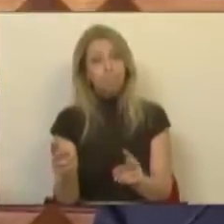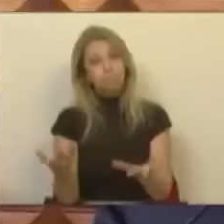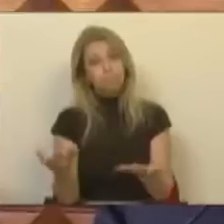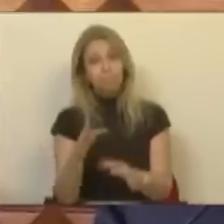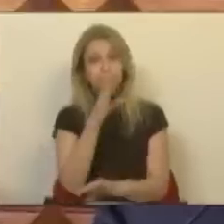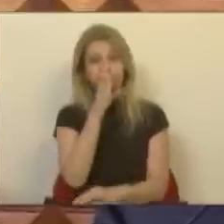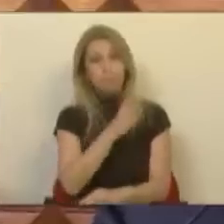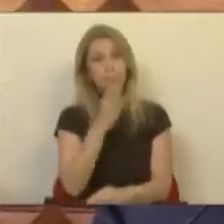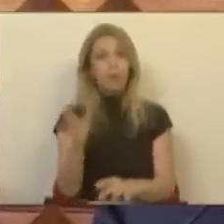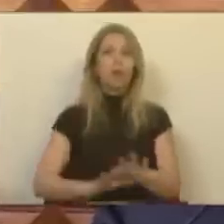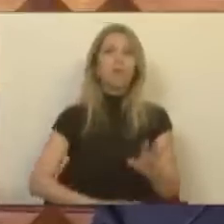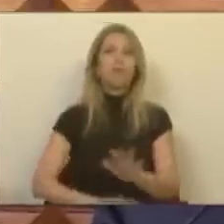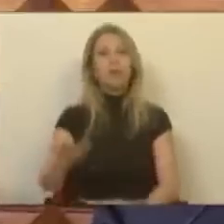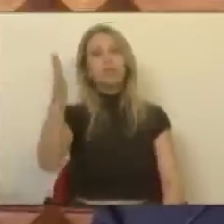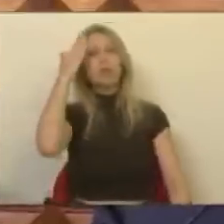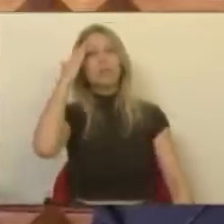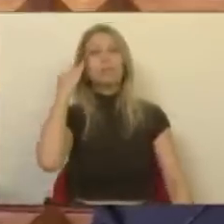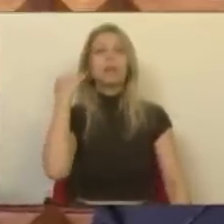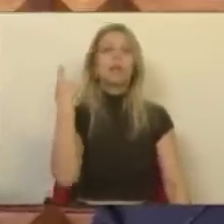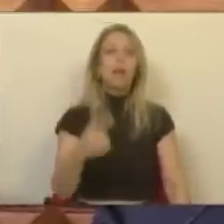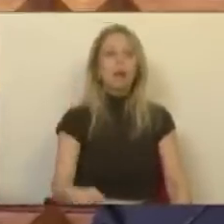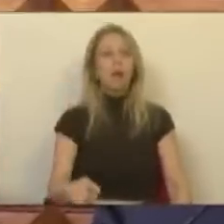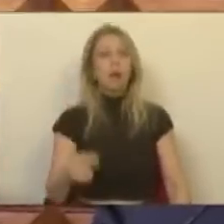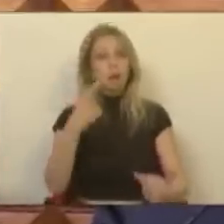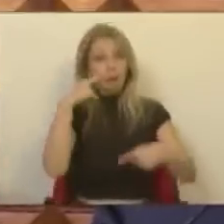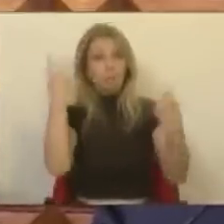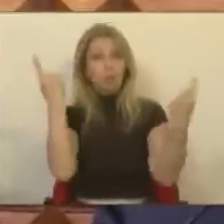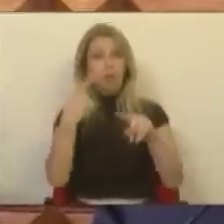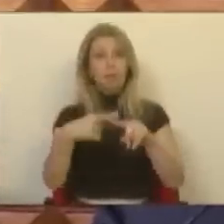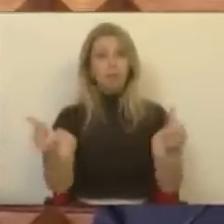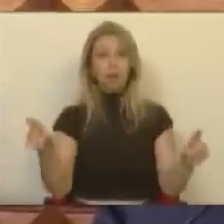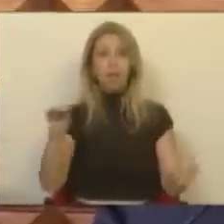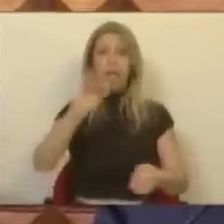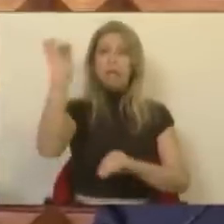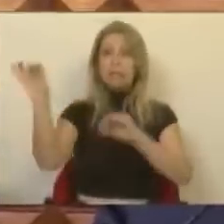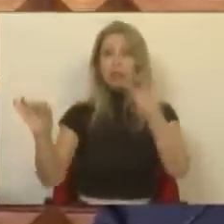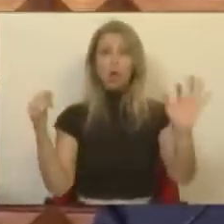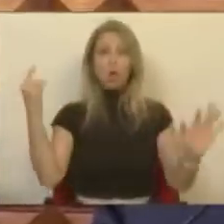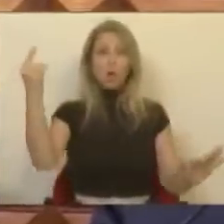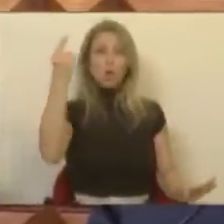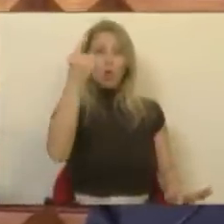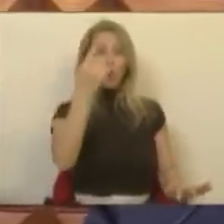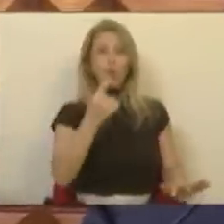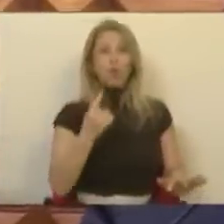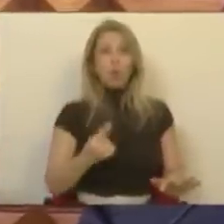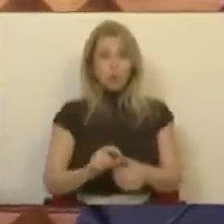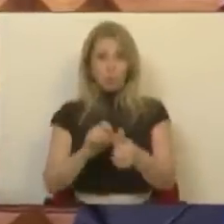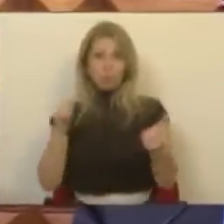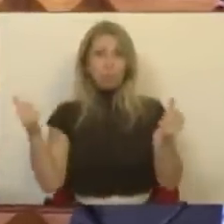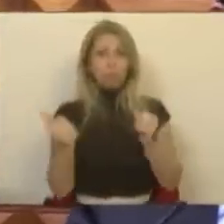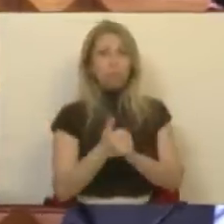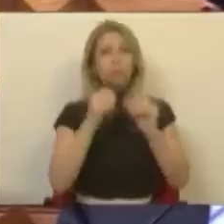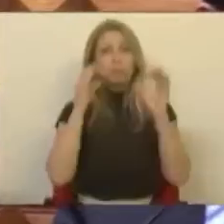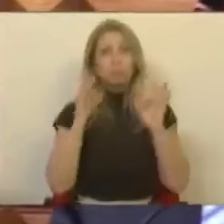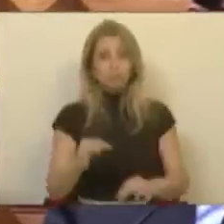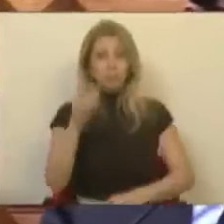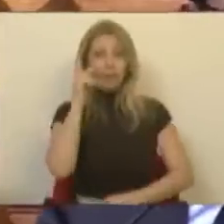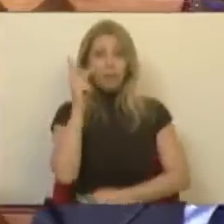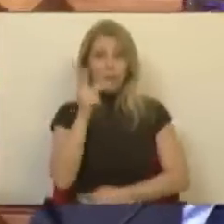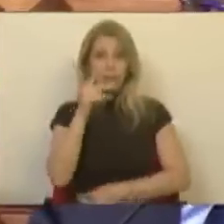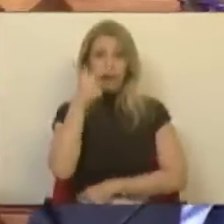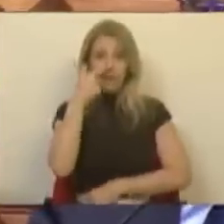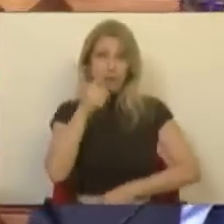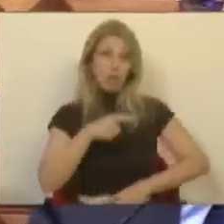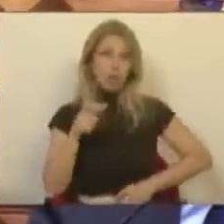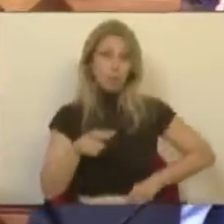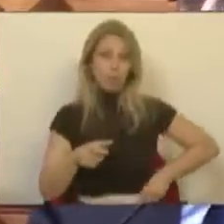que têm capacidade de fazer a diferença em cada um dos territórios e que transformam verdadeiramente a vida das pessoas